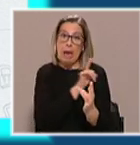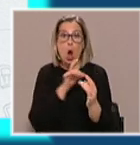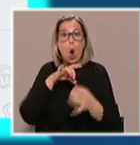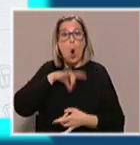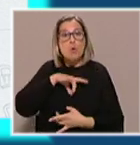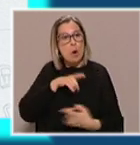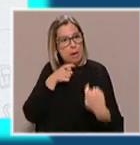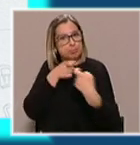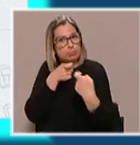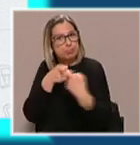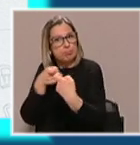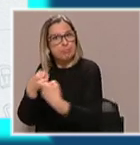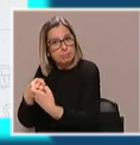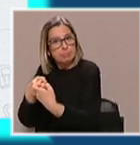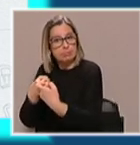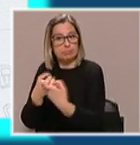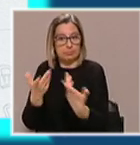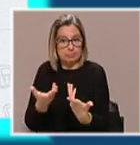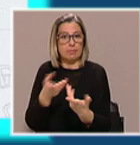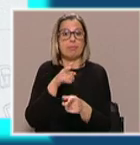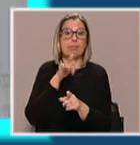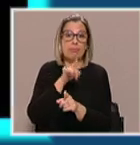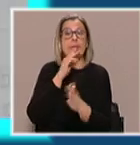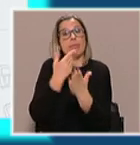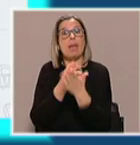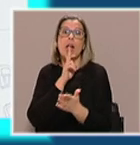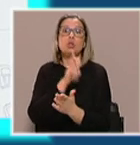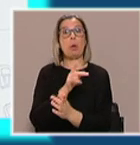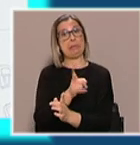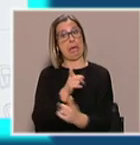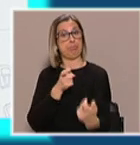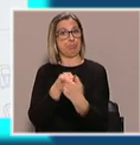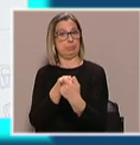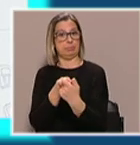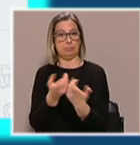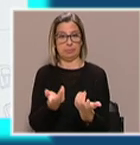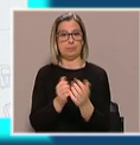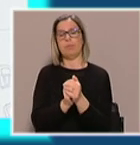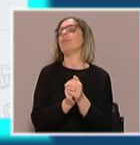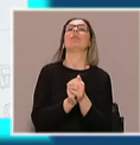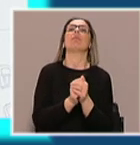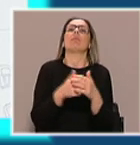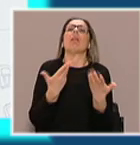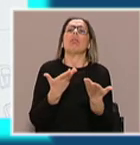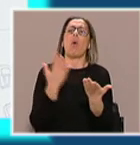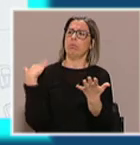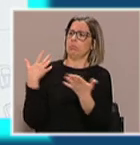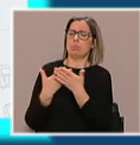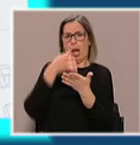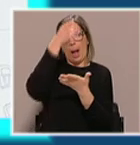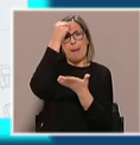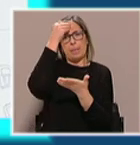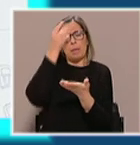nessas situações é desencadeada uma resposta. Então, o que é que sabemos até o